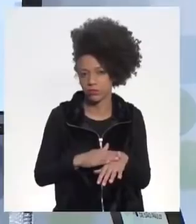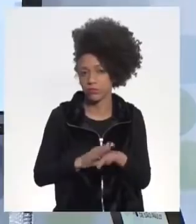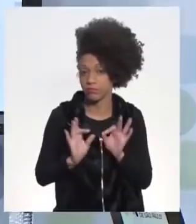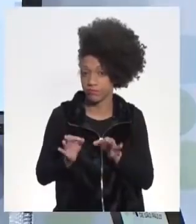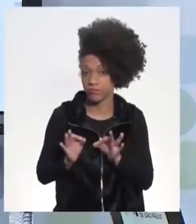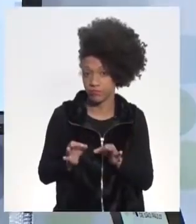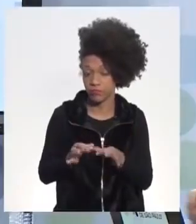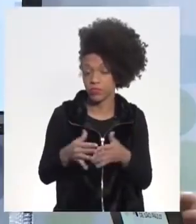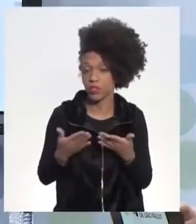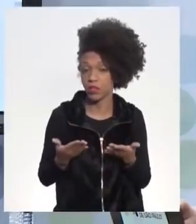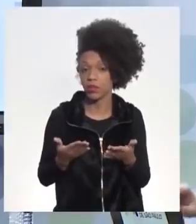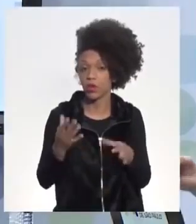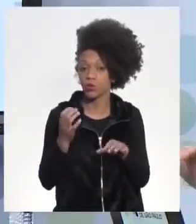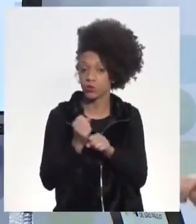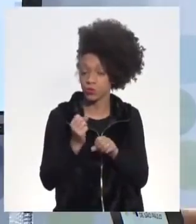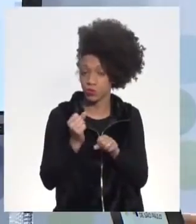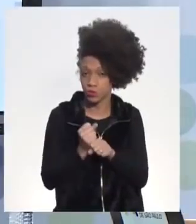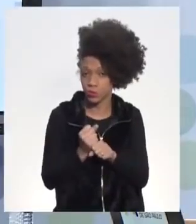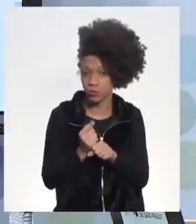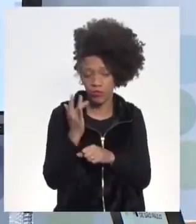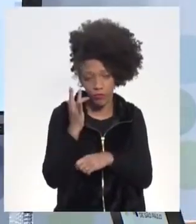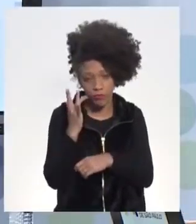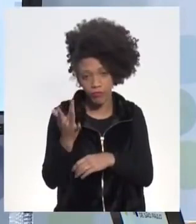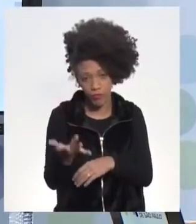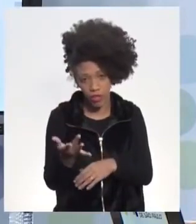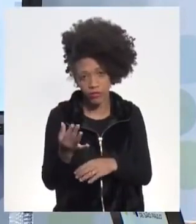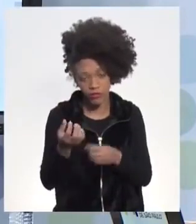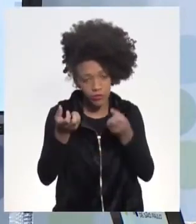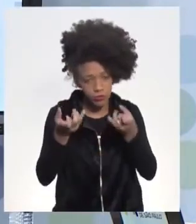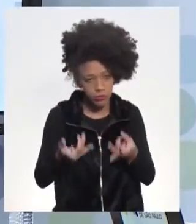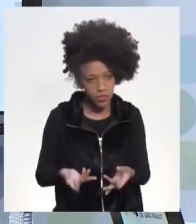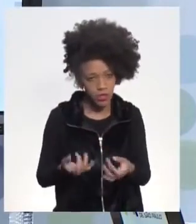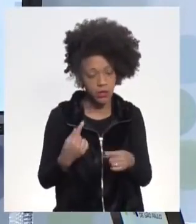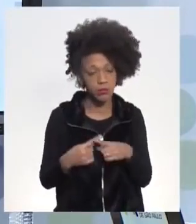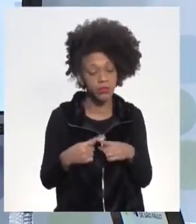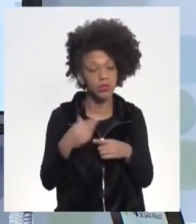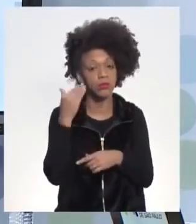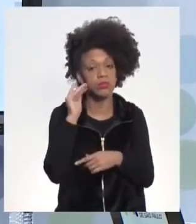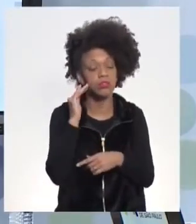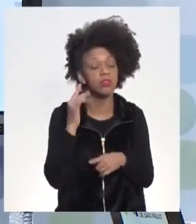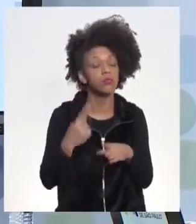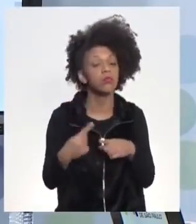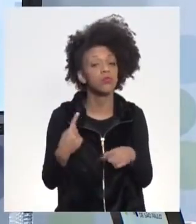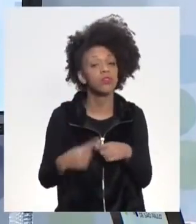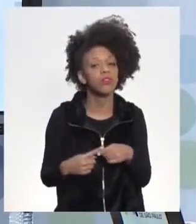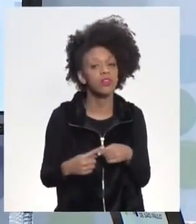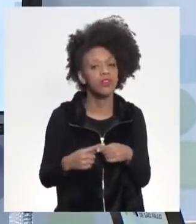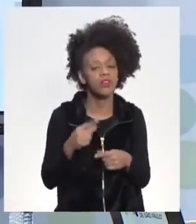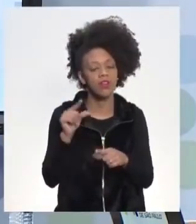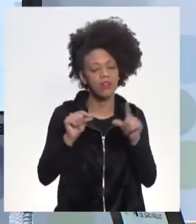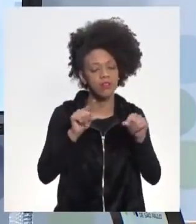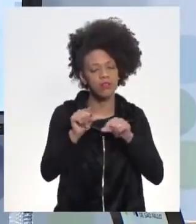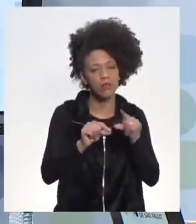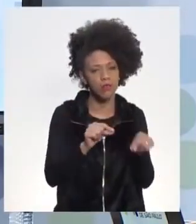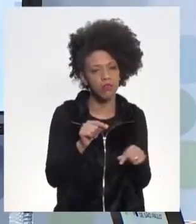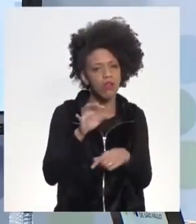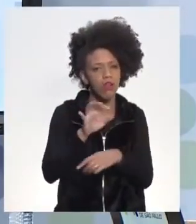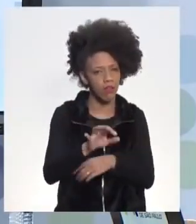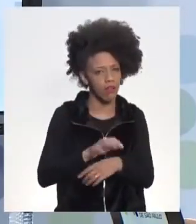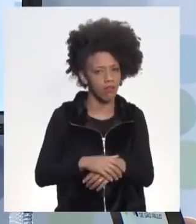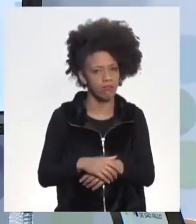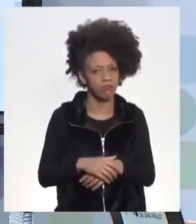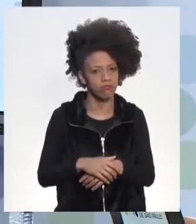partir do momento que eu faço a conta, fica mais fácil para eu justificar, né, Jonas? Porque daí eu entendo por que a minha escolha é